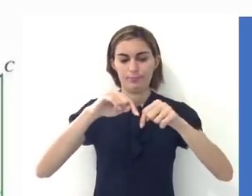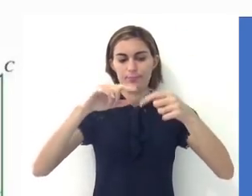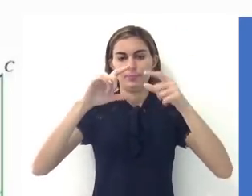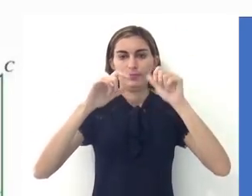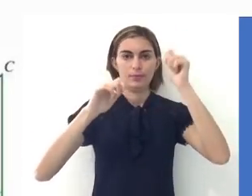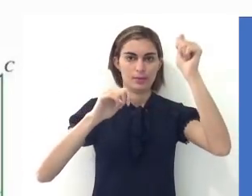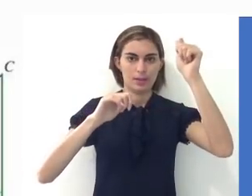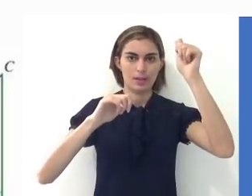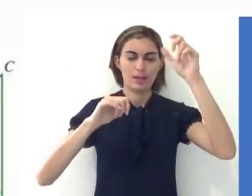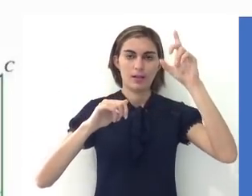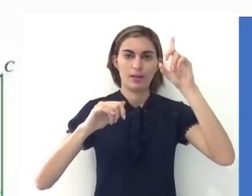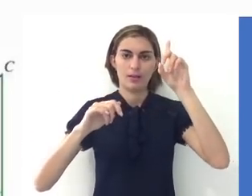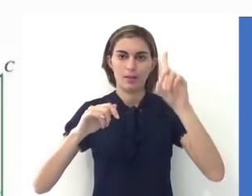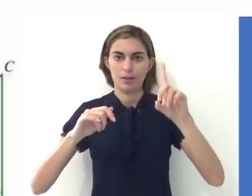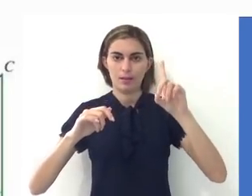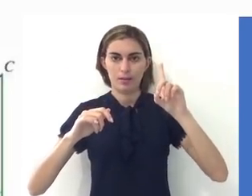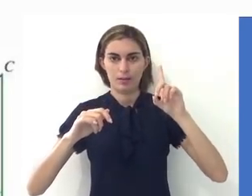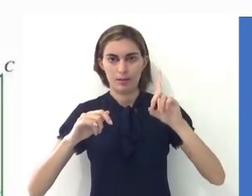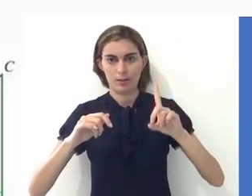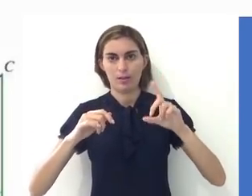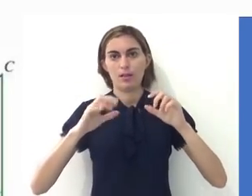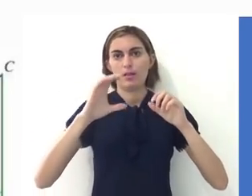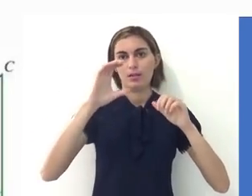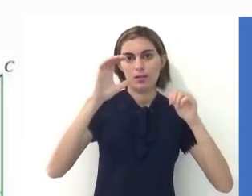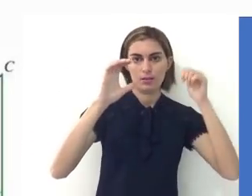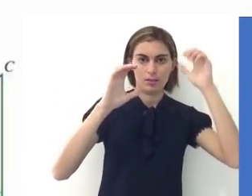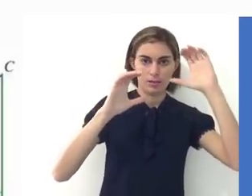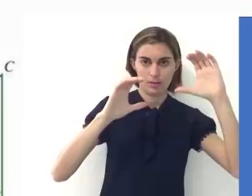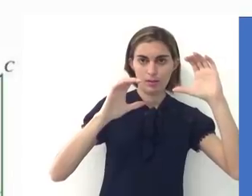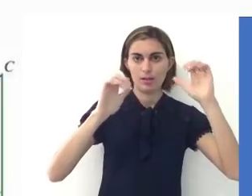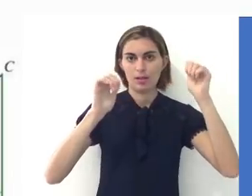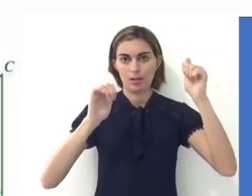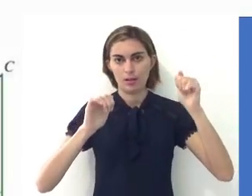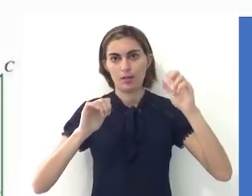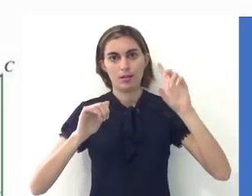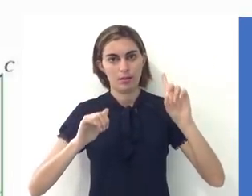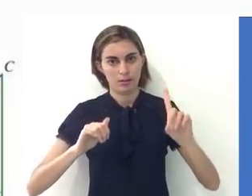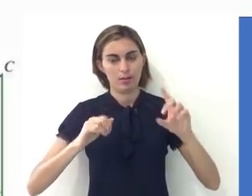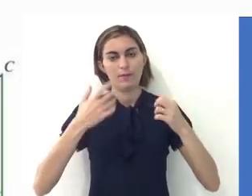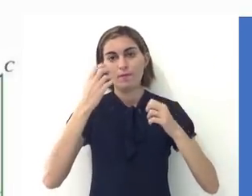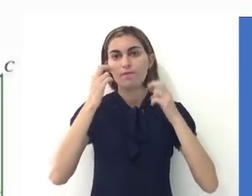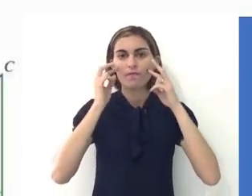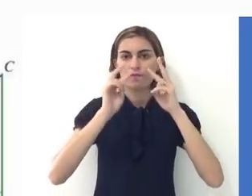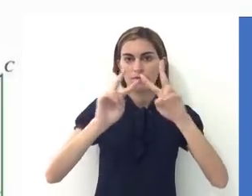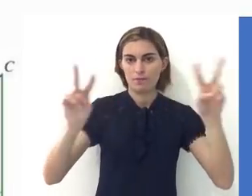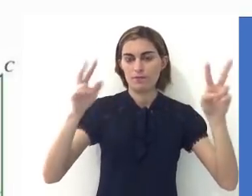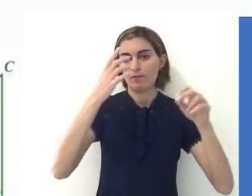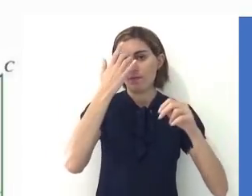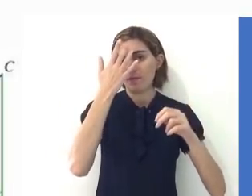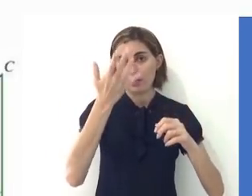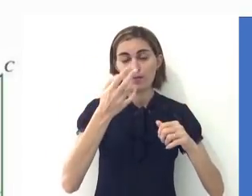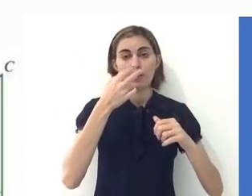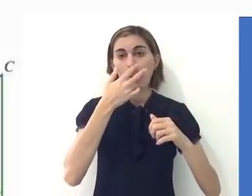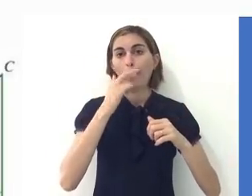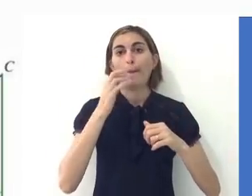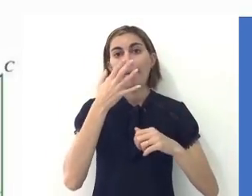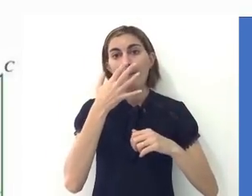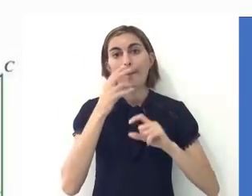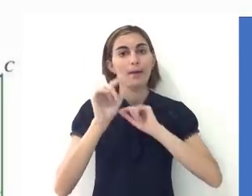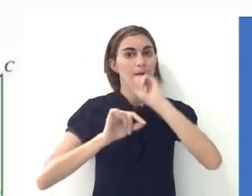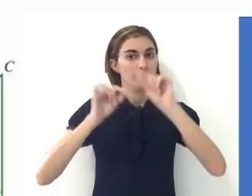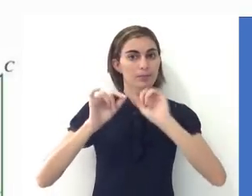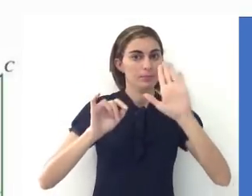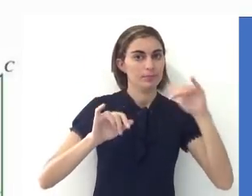triângulo ABD e o triângulo CAB para facilitar a visualização. Observa que